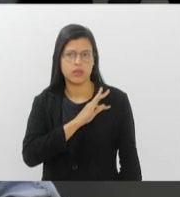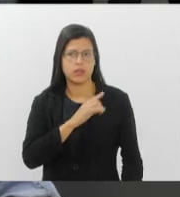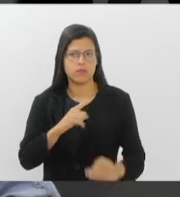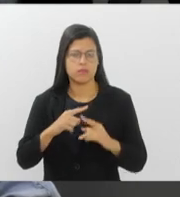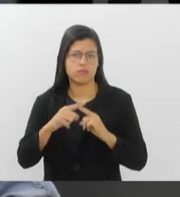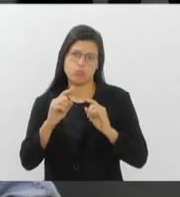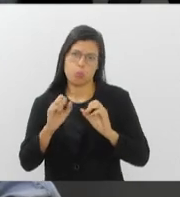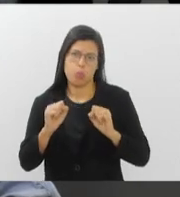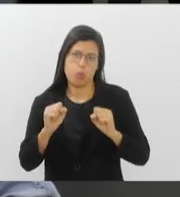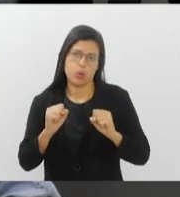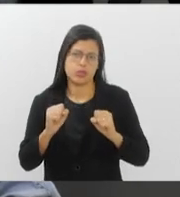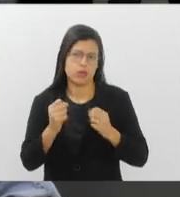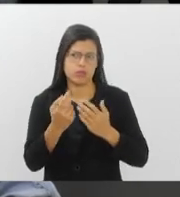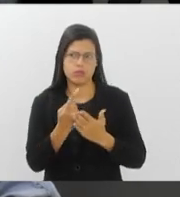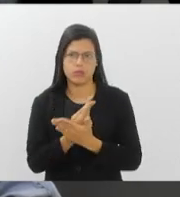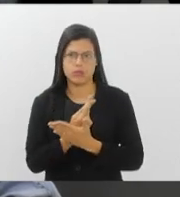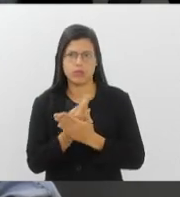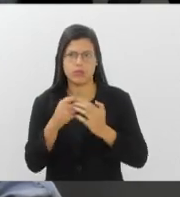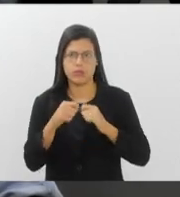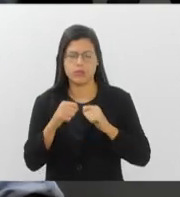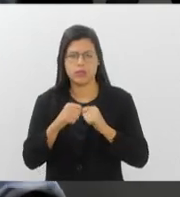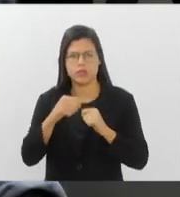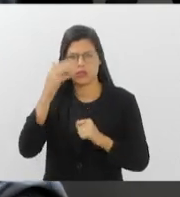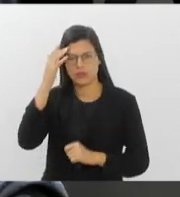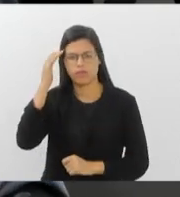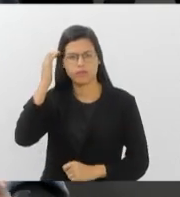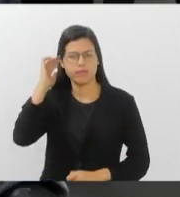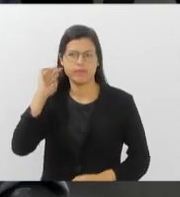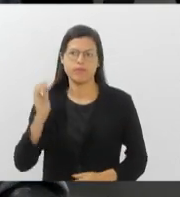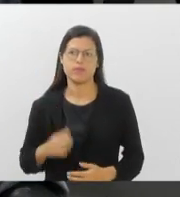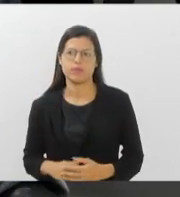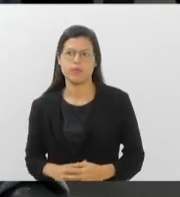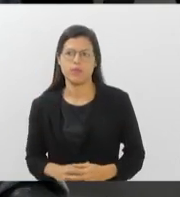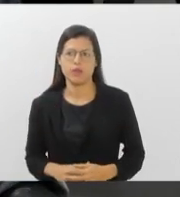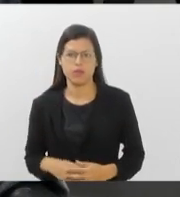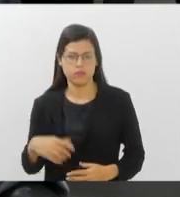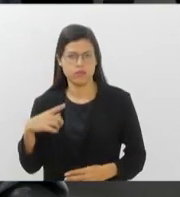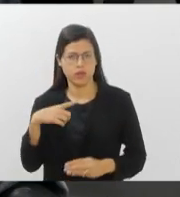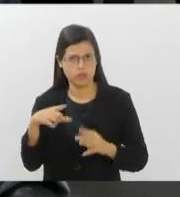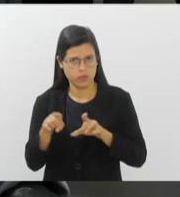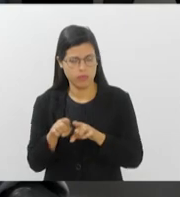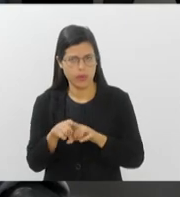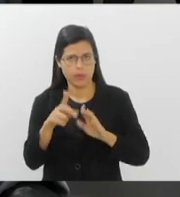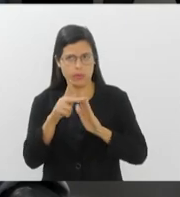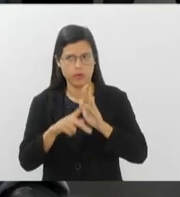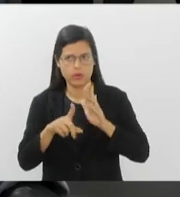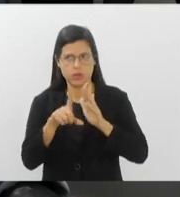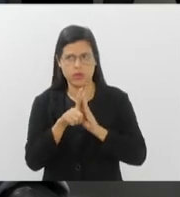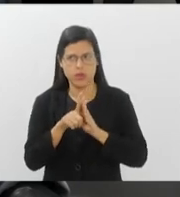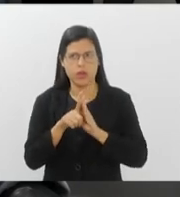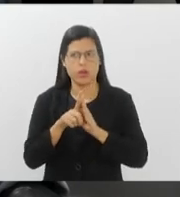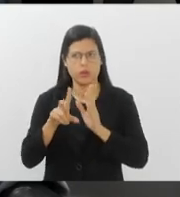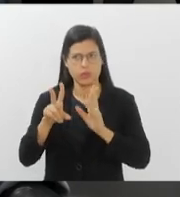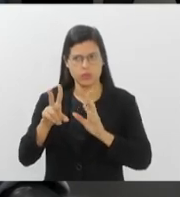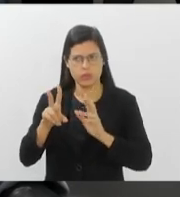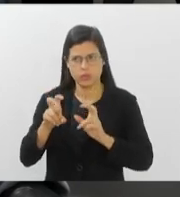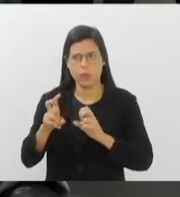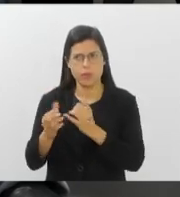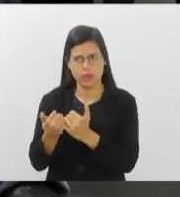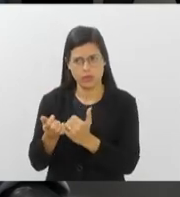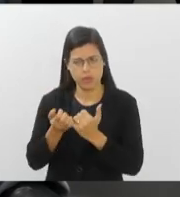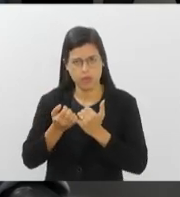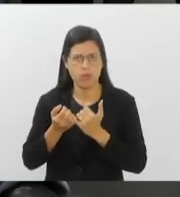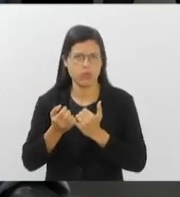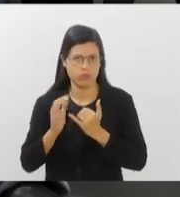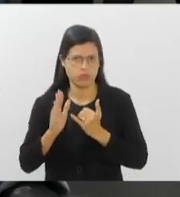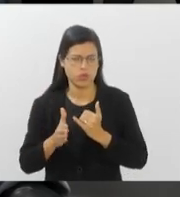ter que fazer, porque é uma decisão, inclusive, política. Eu tenho um projeto tramitando na casa, que é, inclusive, de um tombamento que o Inepac deu parecer favorável,